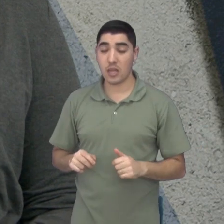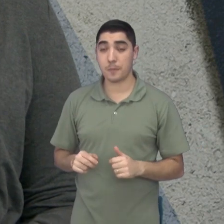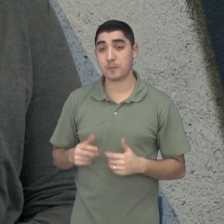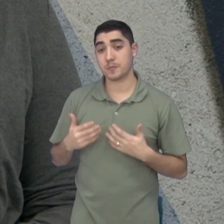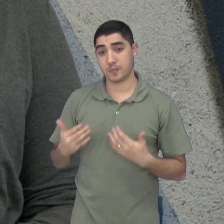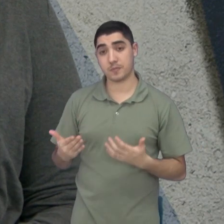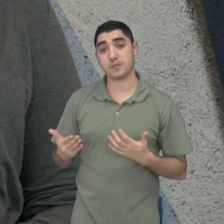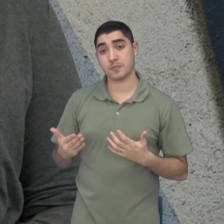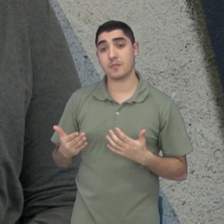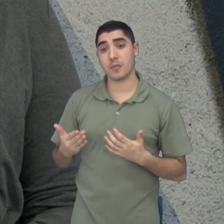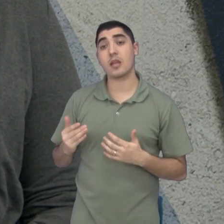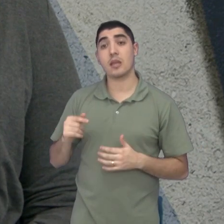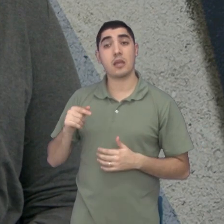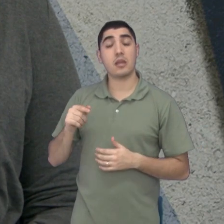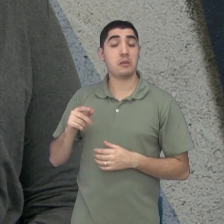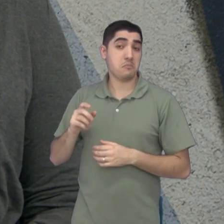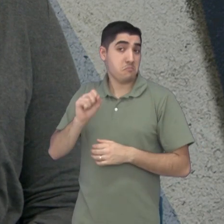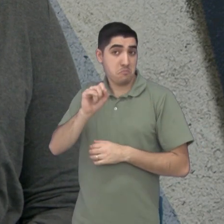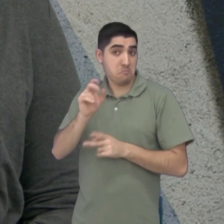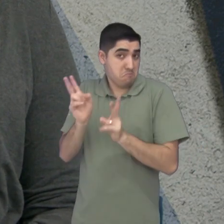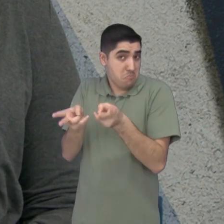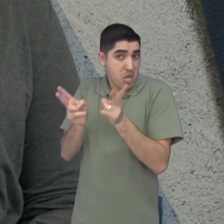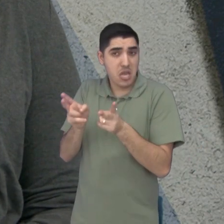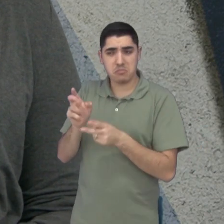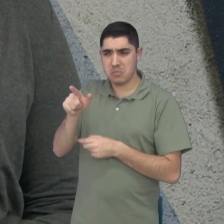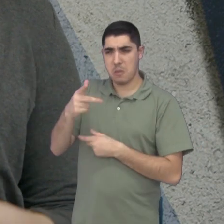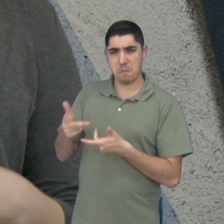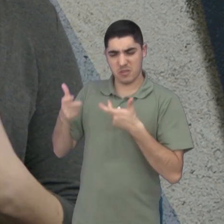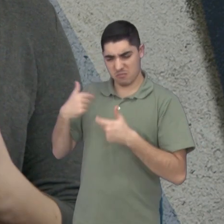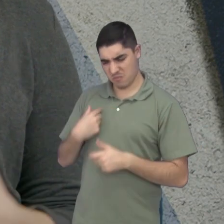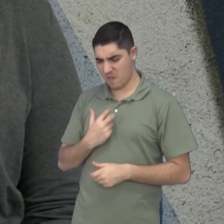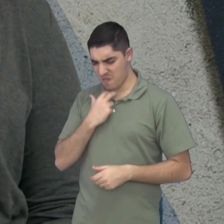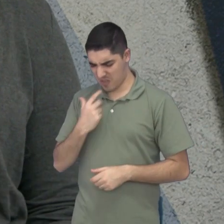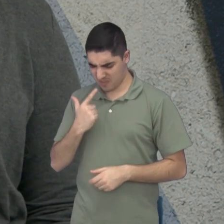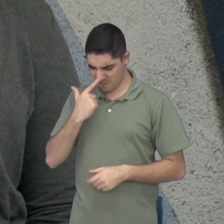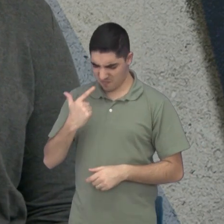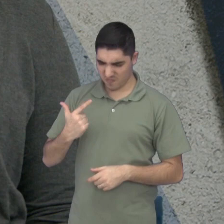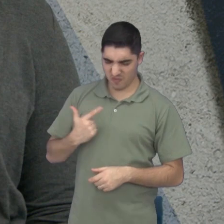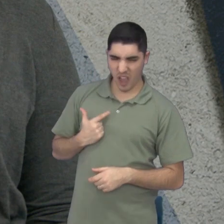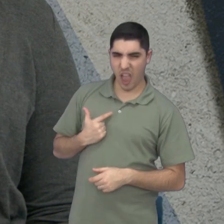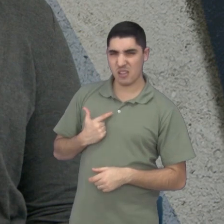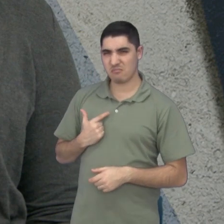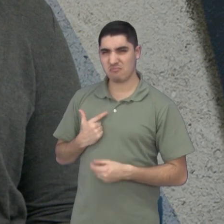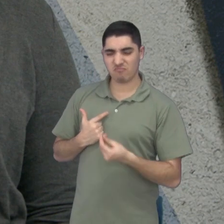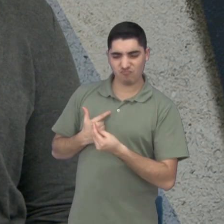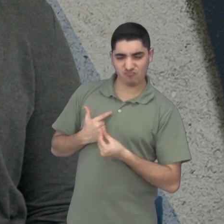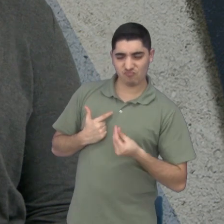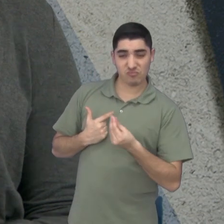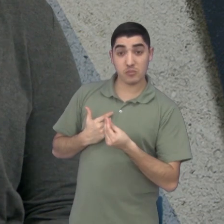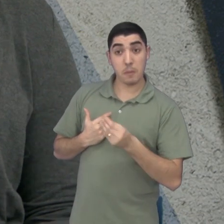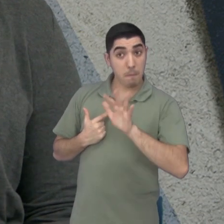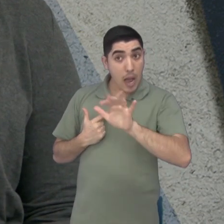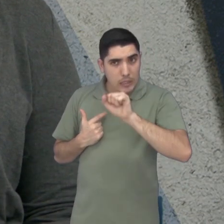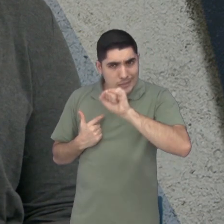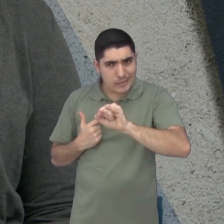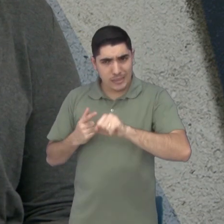indústria. E mesmo se você não tiver, você acha que sua voz é feia, sabe? Se